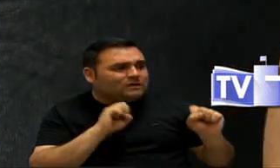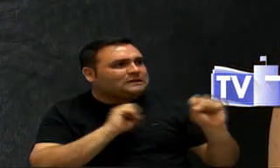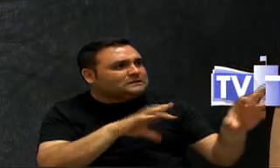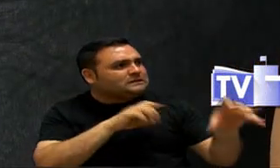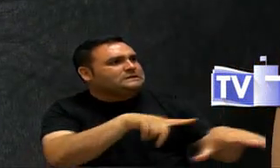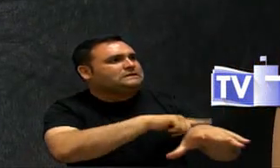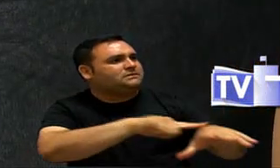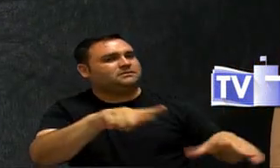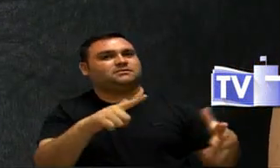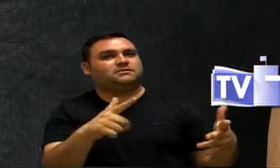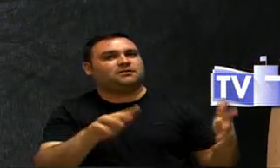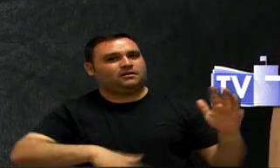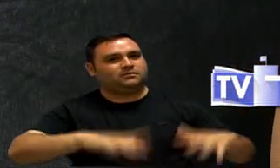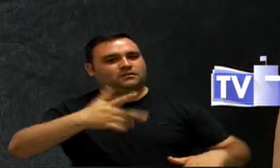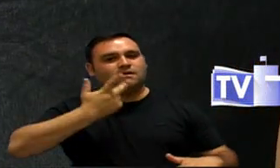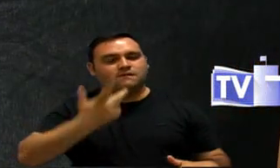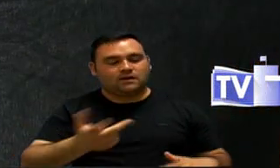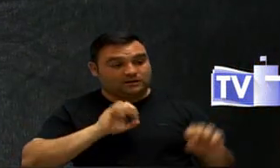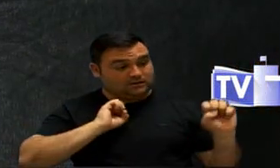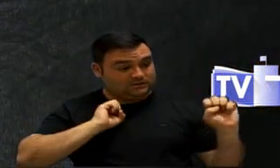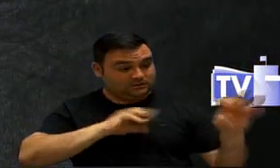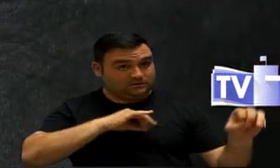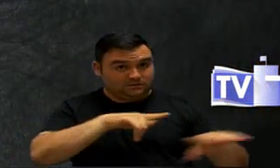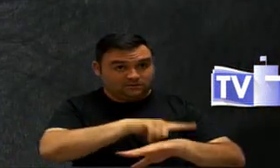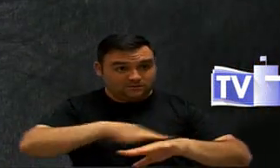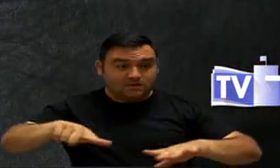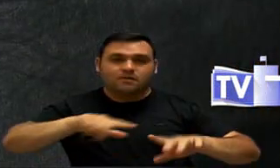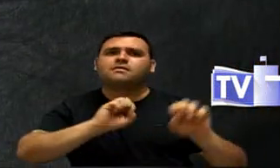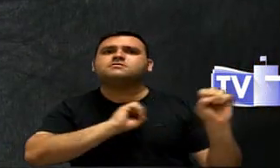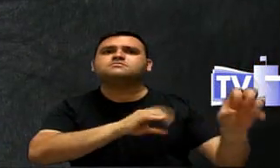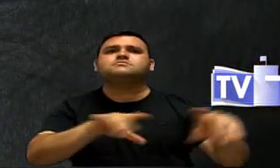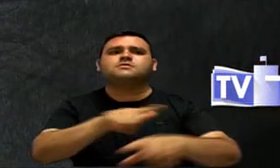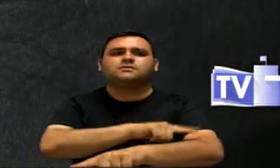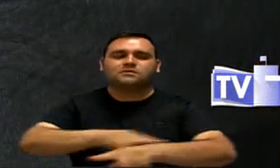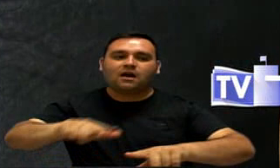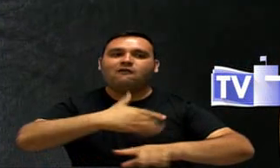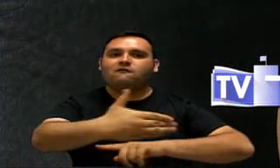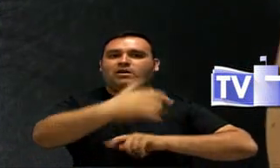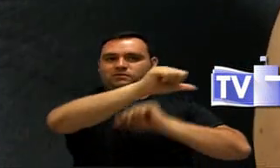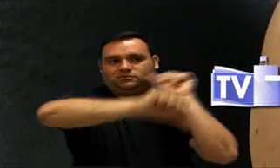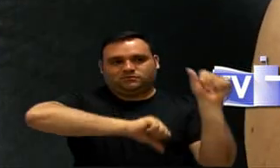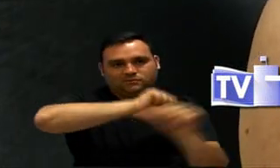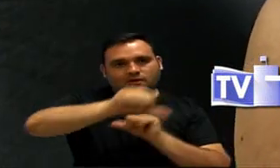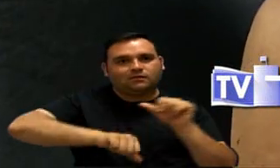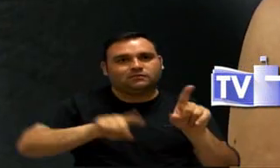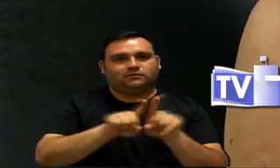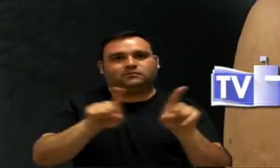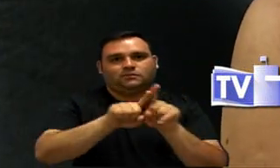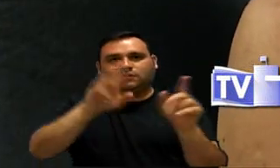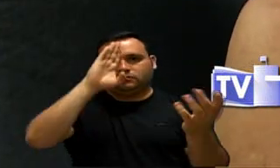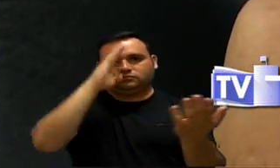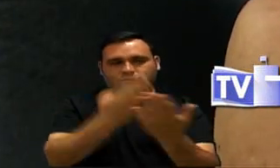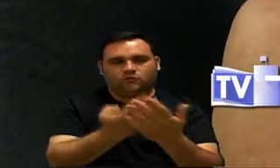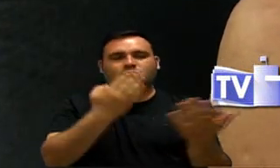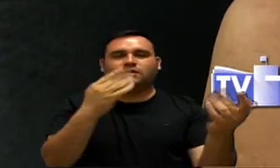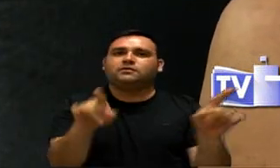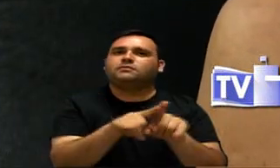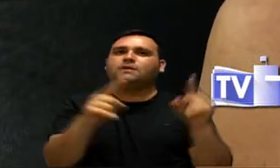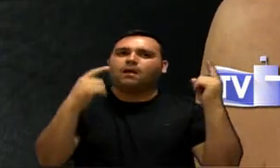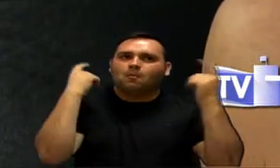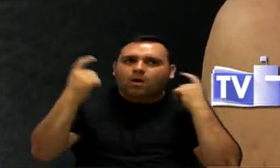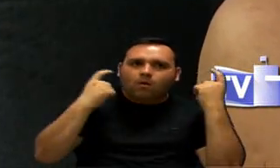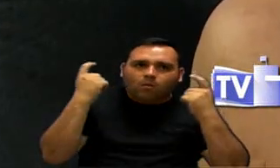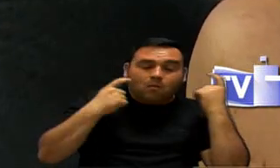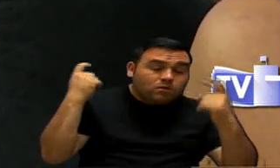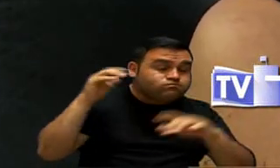Então, quando nós falamos de educação, que é a educação que vai mudar, e eu acredito nisso, e uma